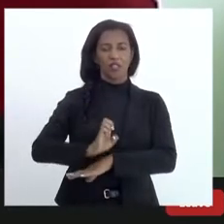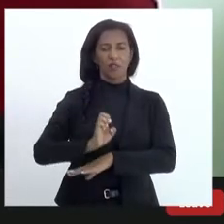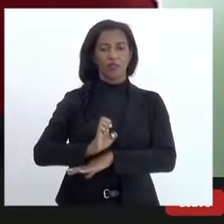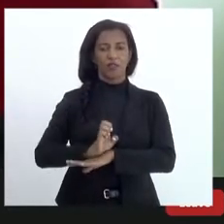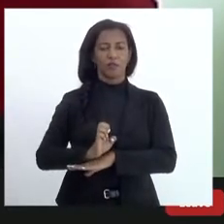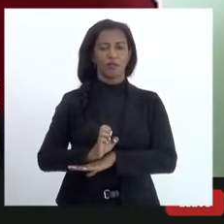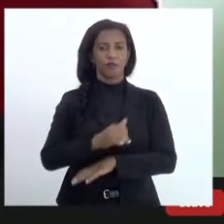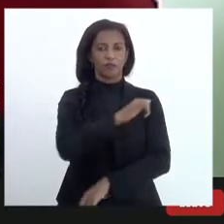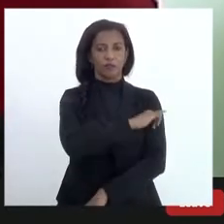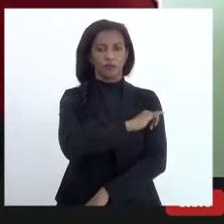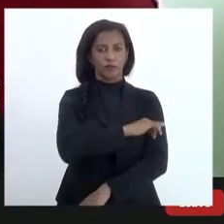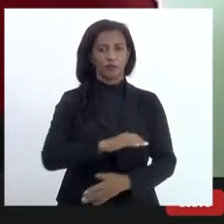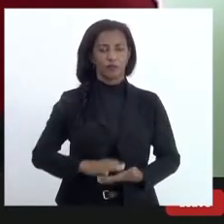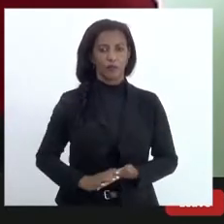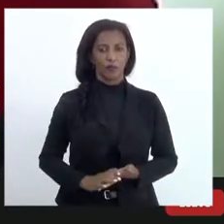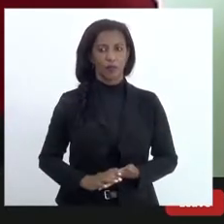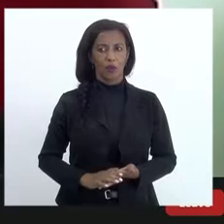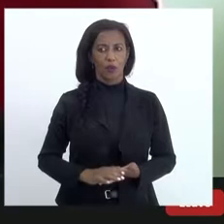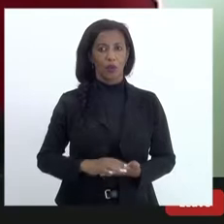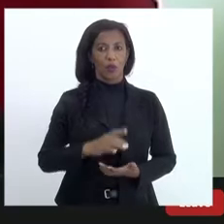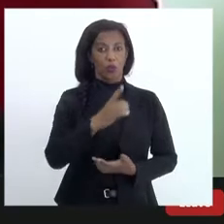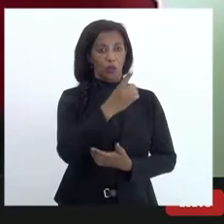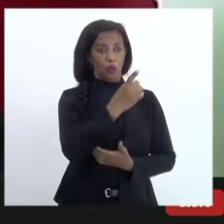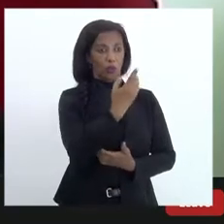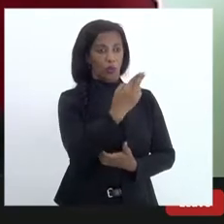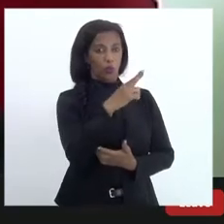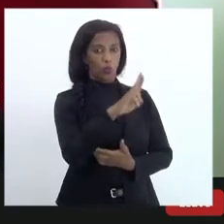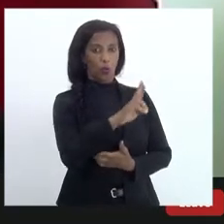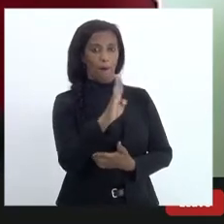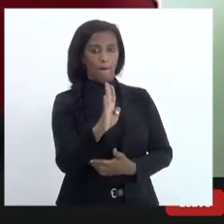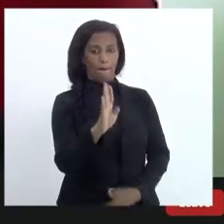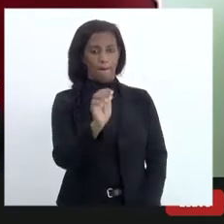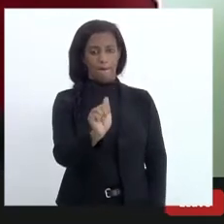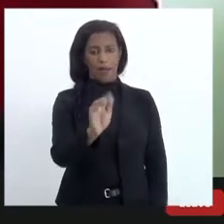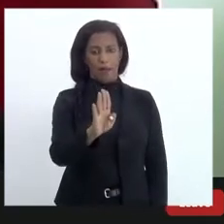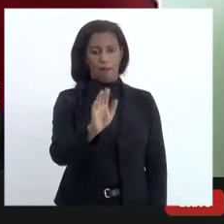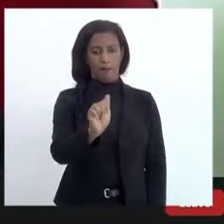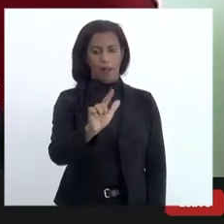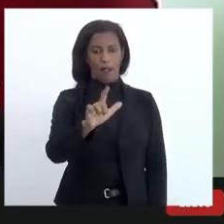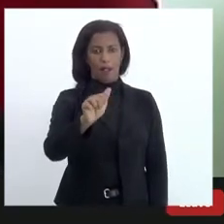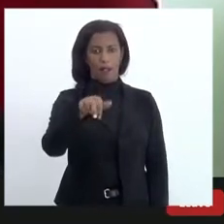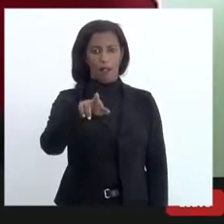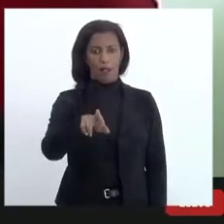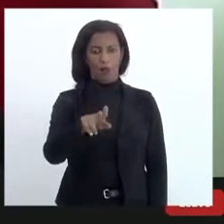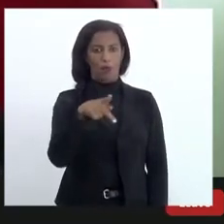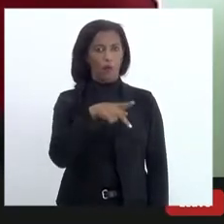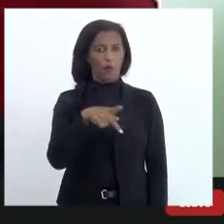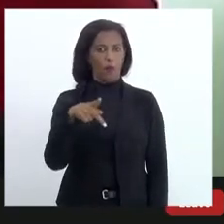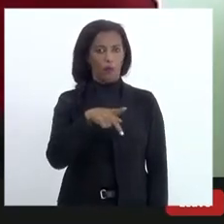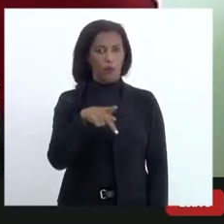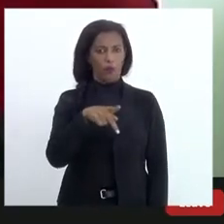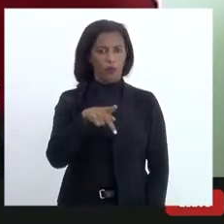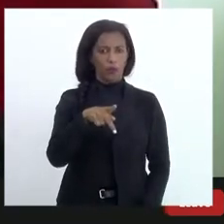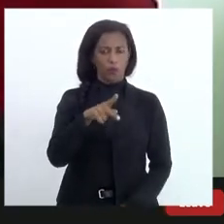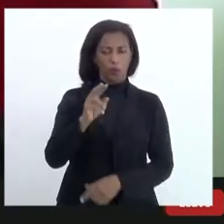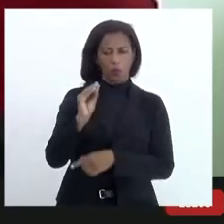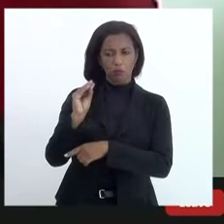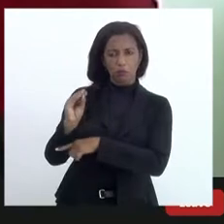Janeiro, do pós-doutor Babalaô Ivanir dos Santos, professor e orientador no programa